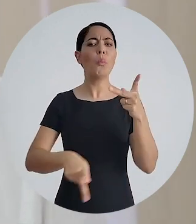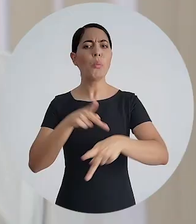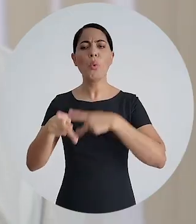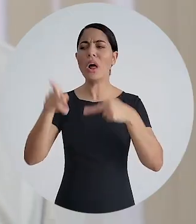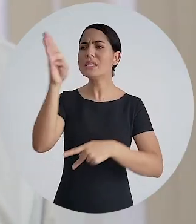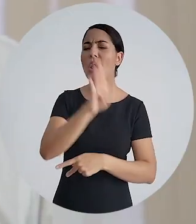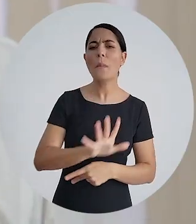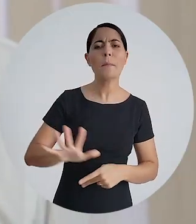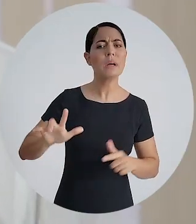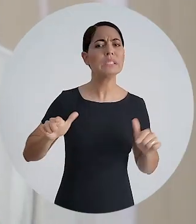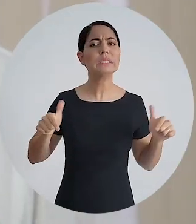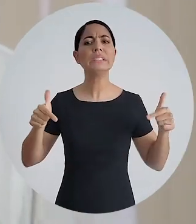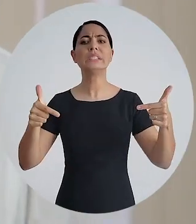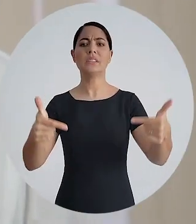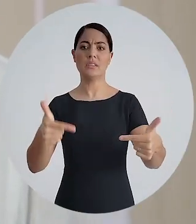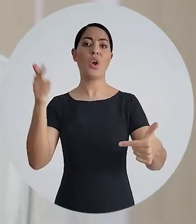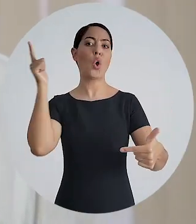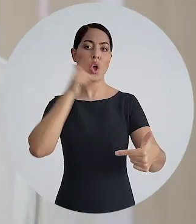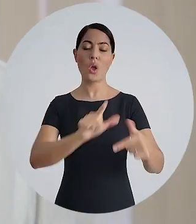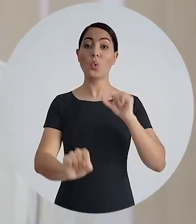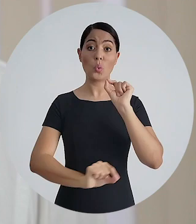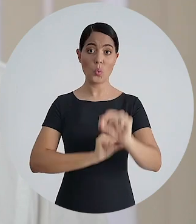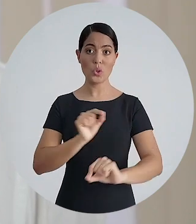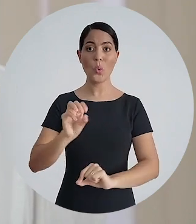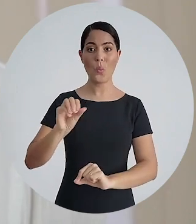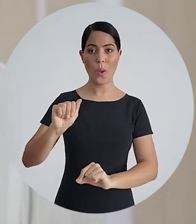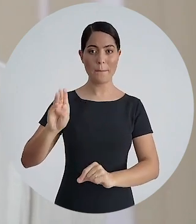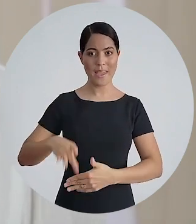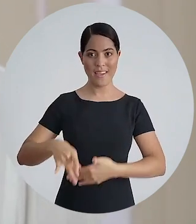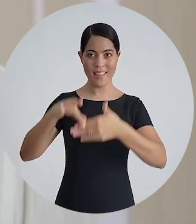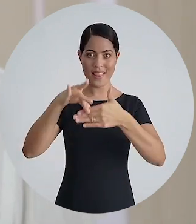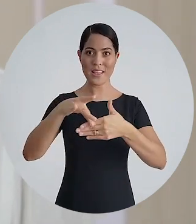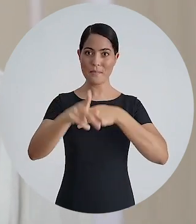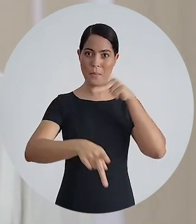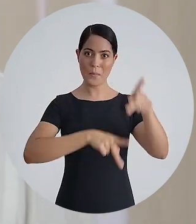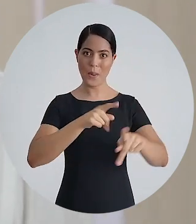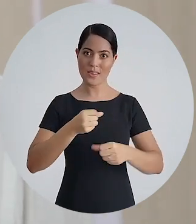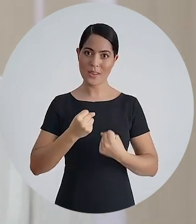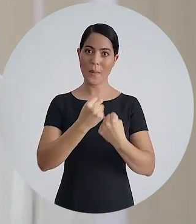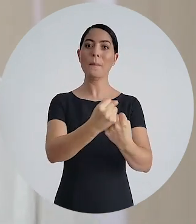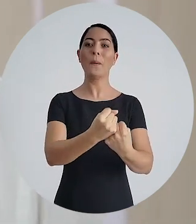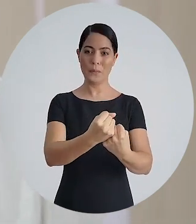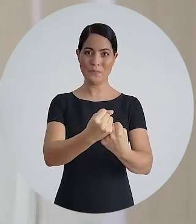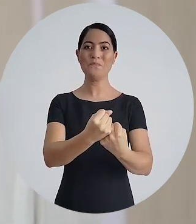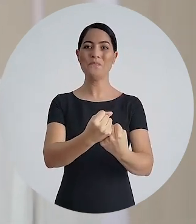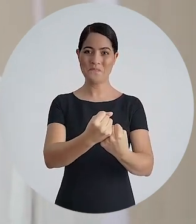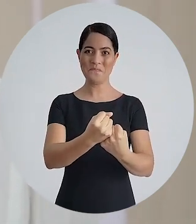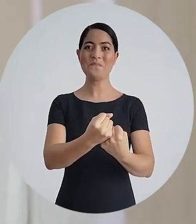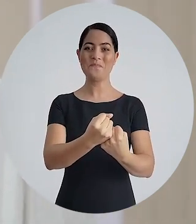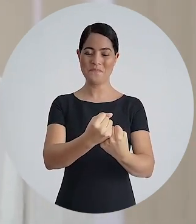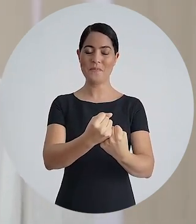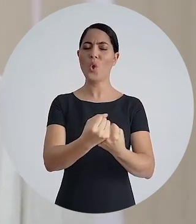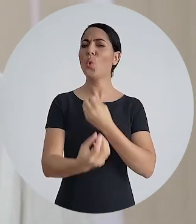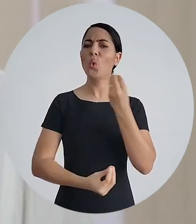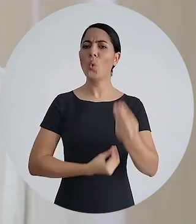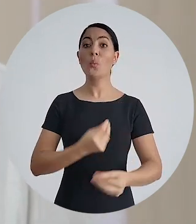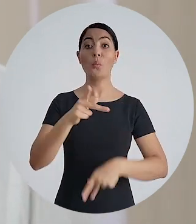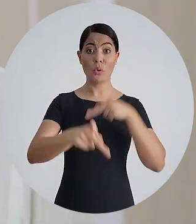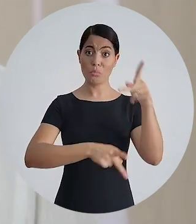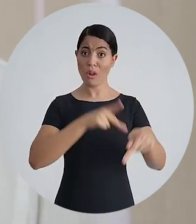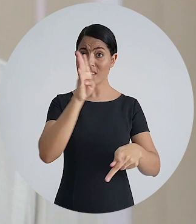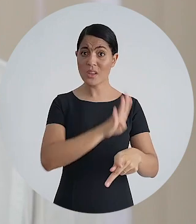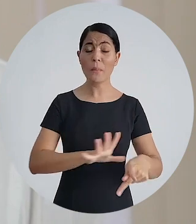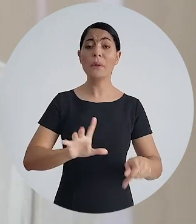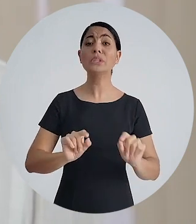cumpridas. É um trabalho para a população brasileira. É a OAB, mais uma vez, sendo liderança da sociedade e sendo liderança dos anseios do